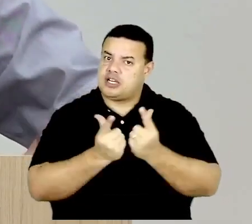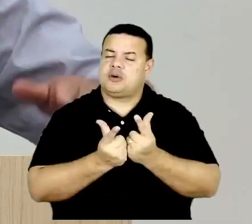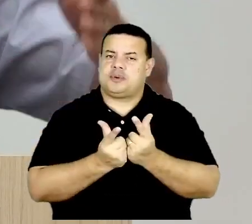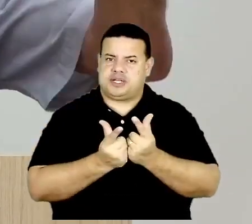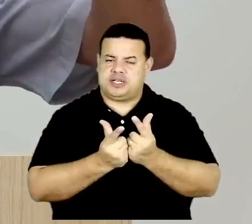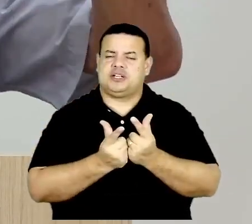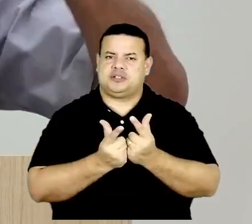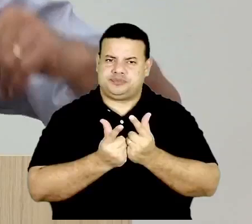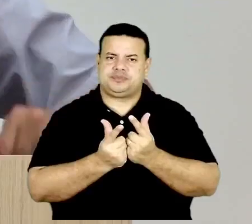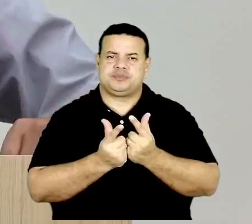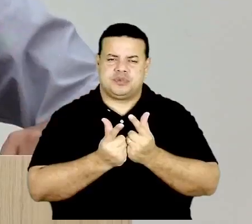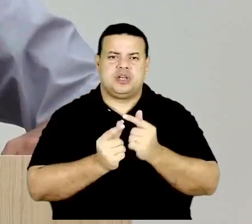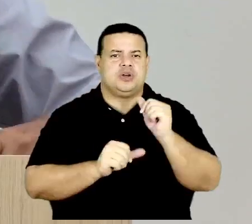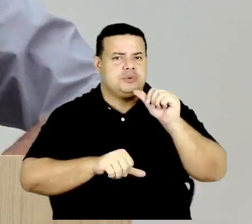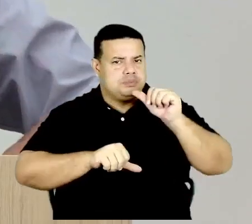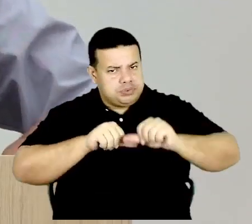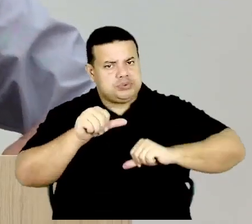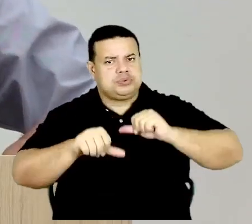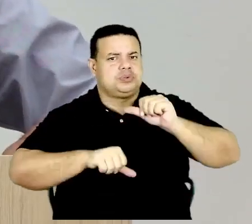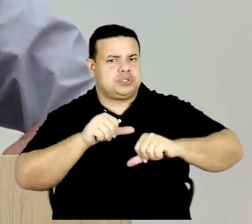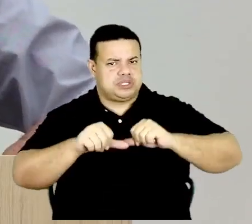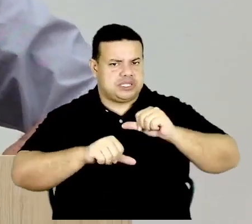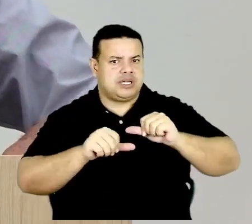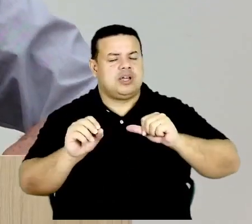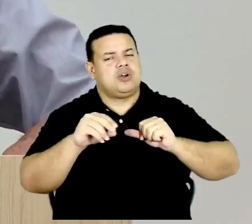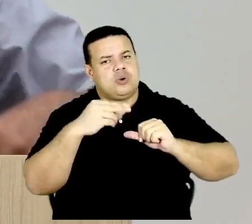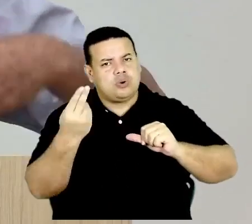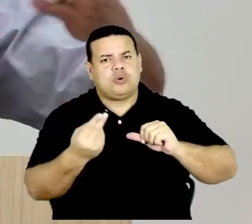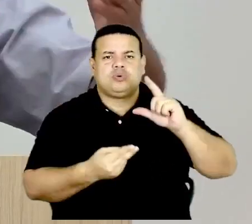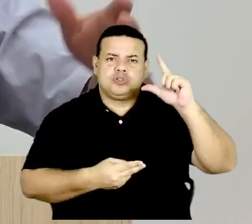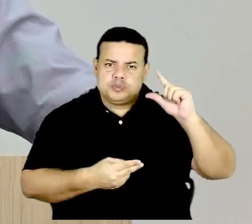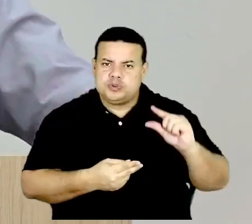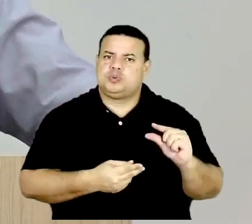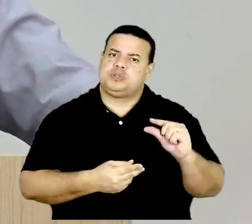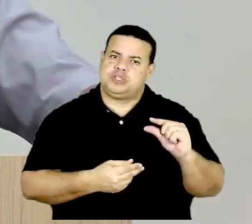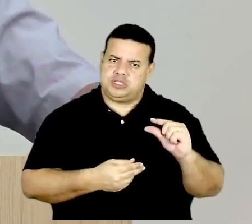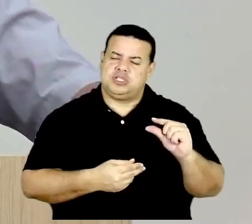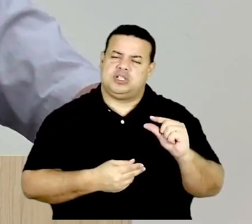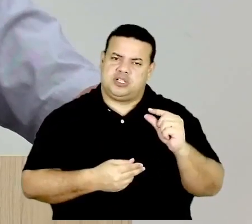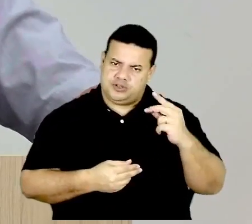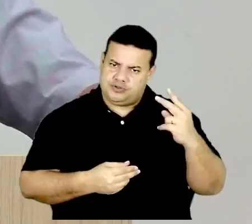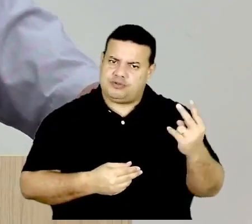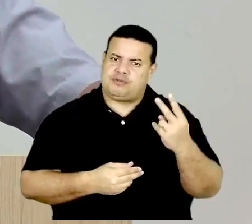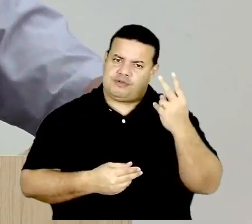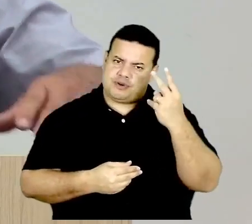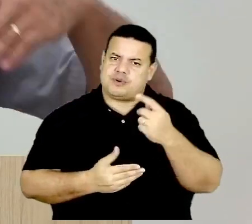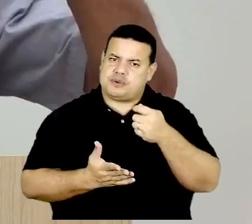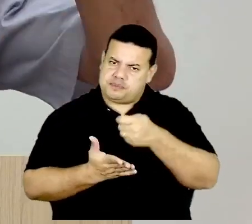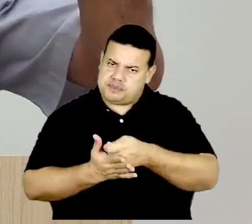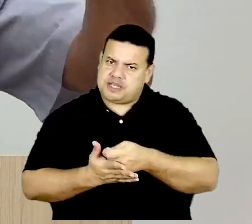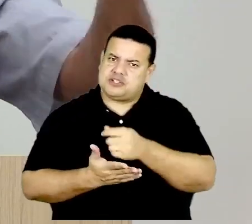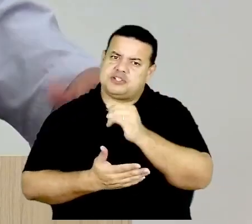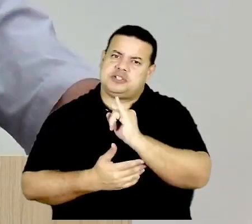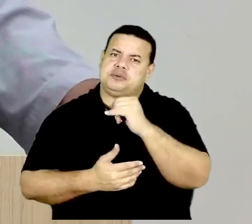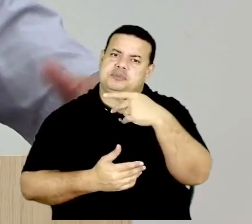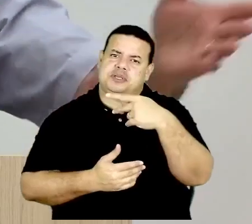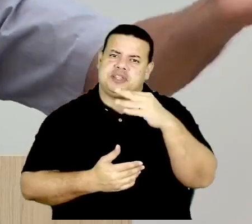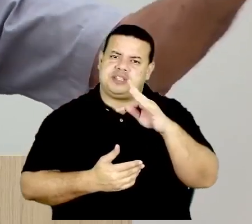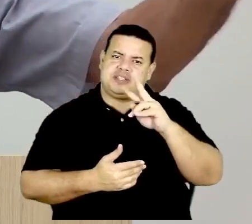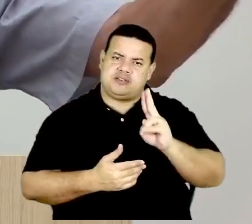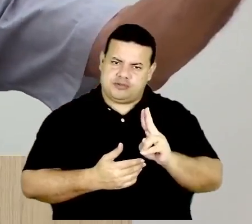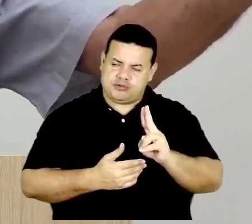reverter essa situação, ou diminuir esses valores pagos de IPTU, taxa de iluminação pública, coleta de